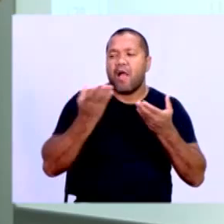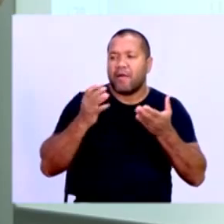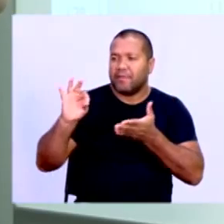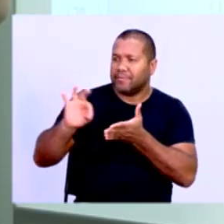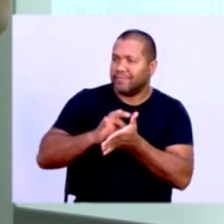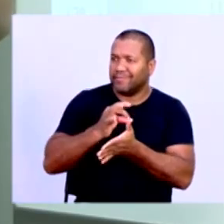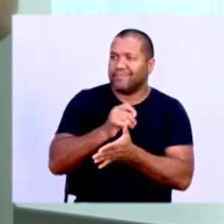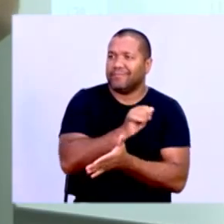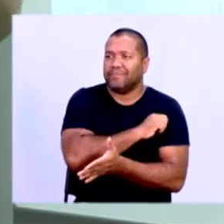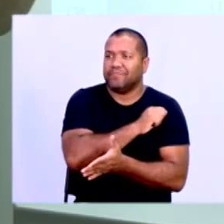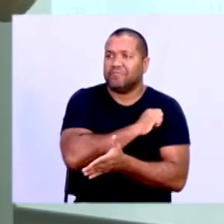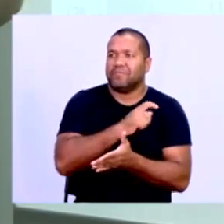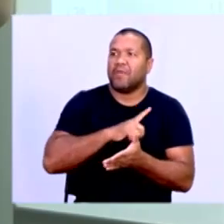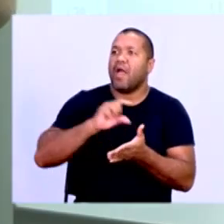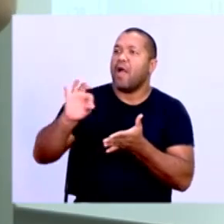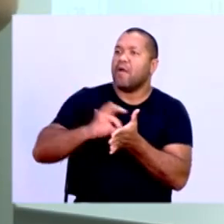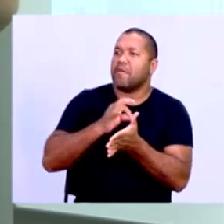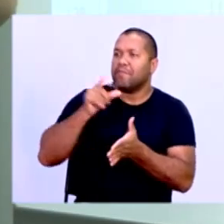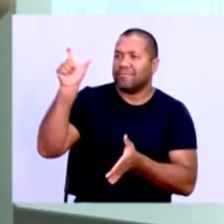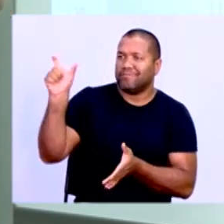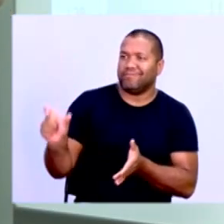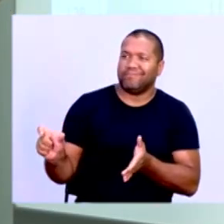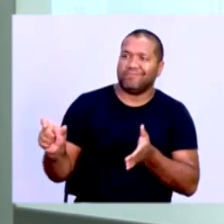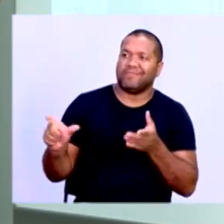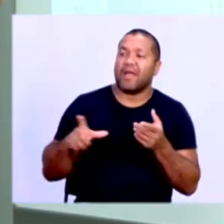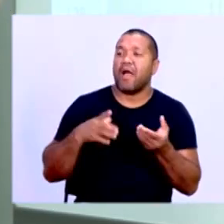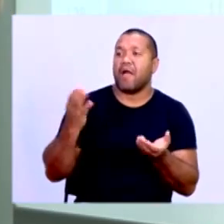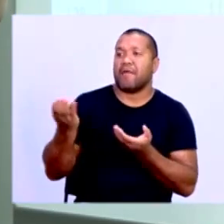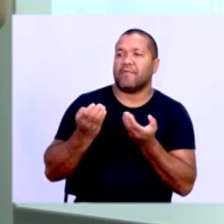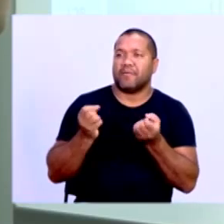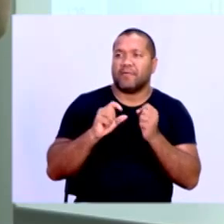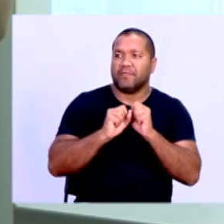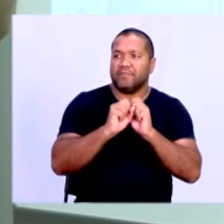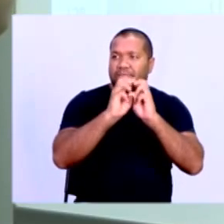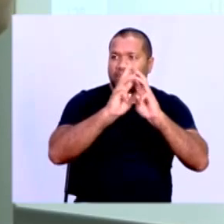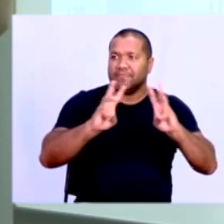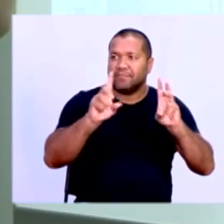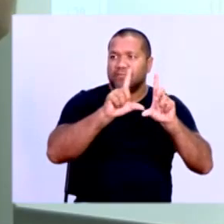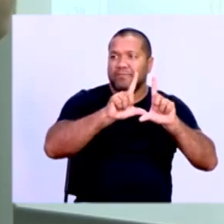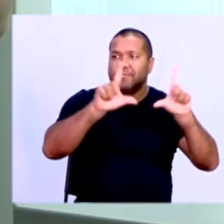um cadastro de um cliente, aí você vai fazer uma página de cadastro. Mas se você